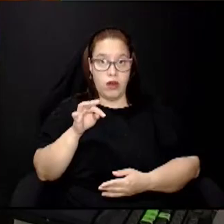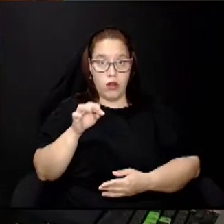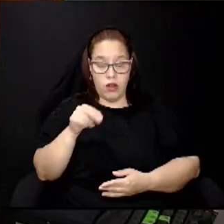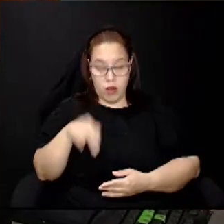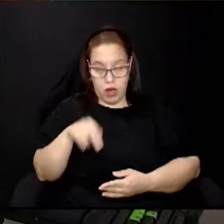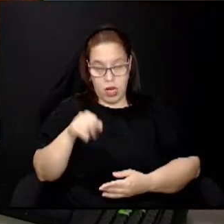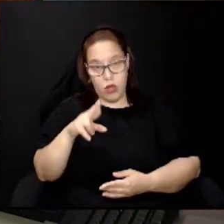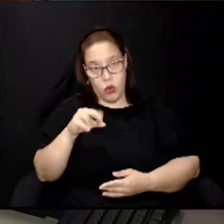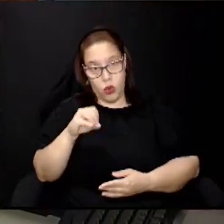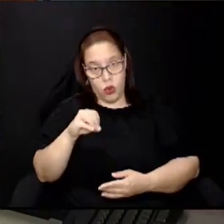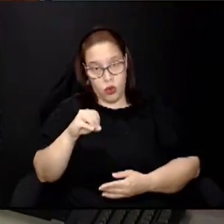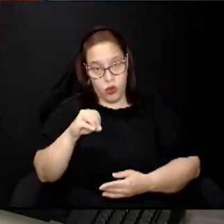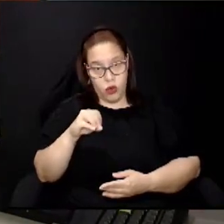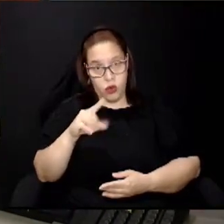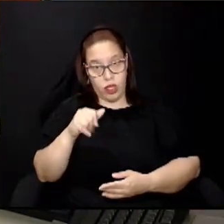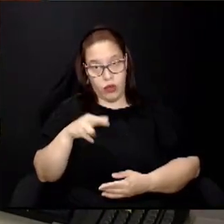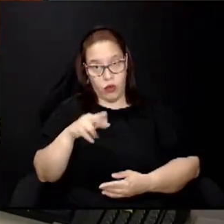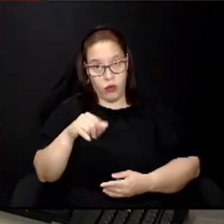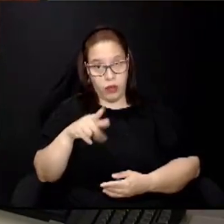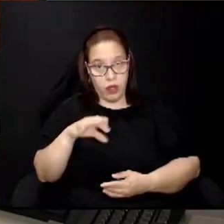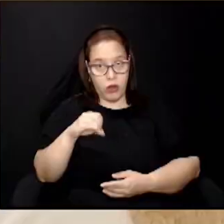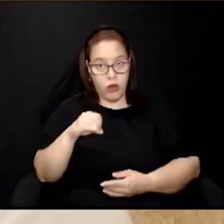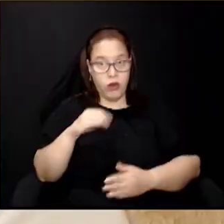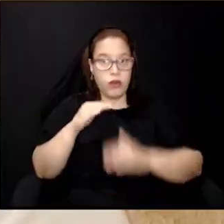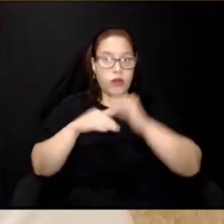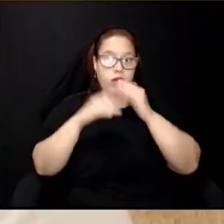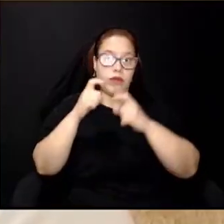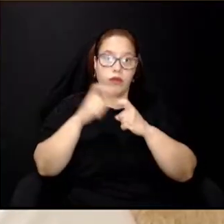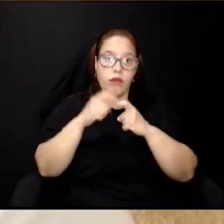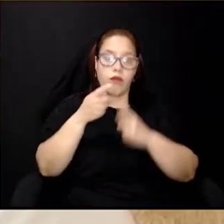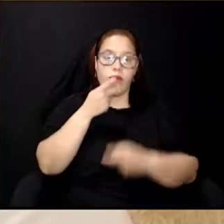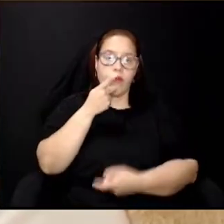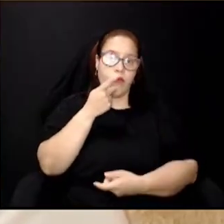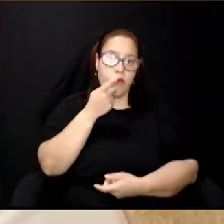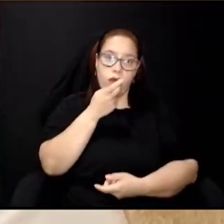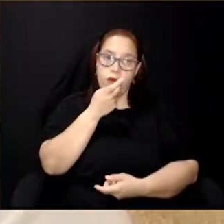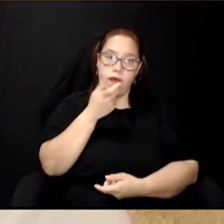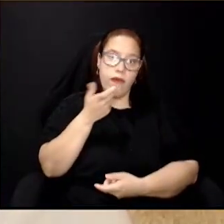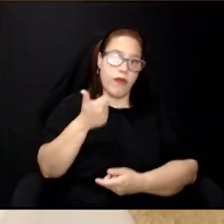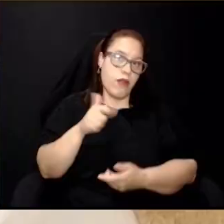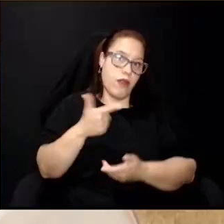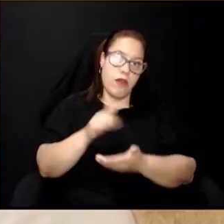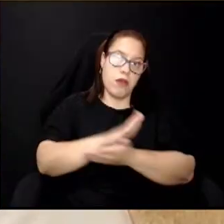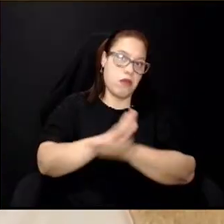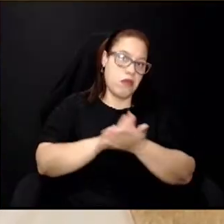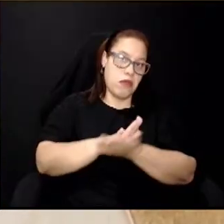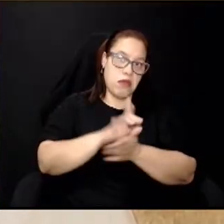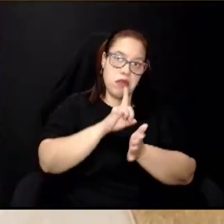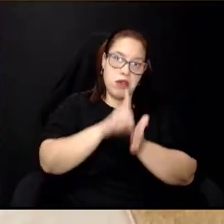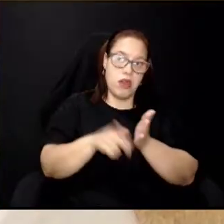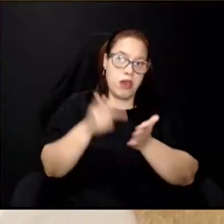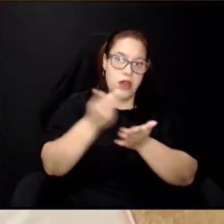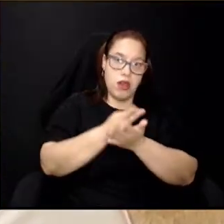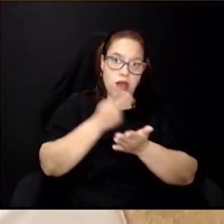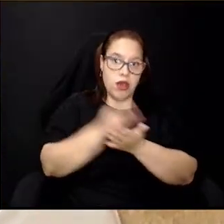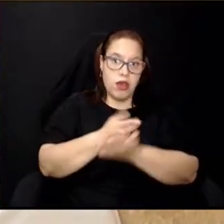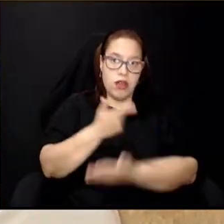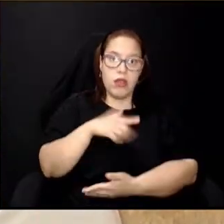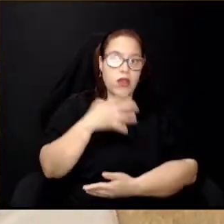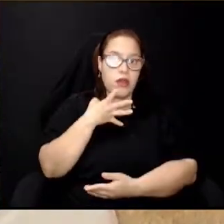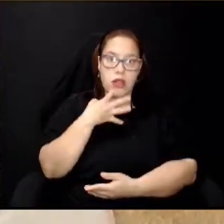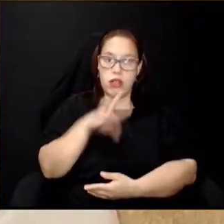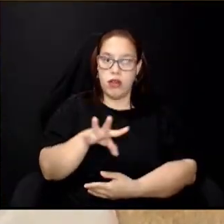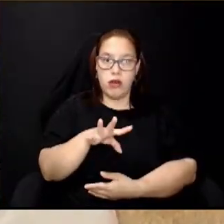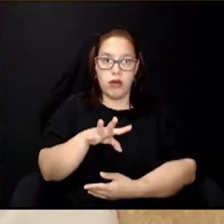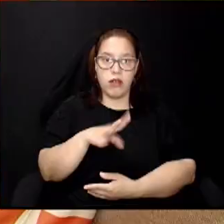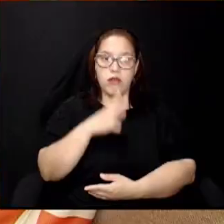neurodesenvolvimento. Então, muitos médicos falam que não tem nada ou dão um diagnóstico errado porque não entendem e não